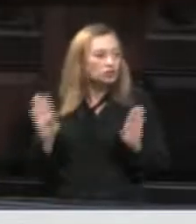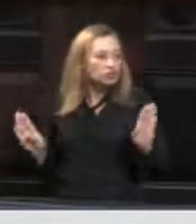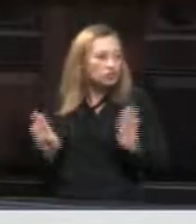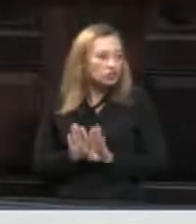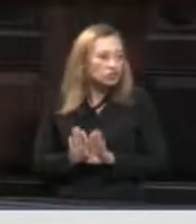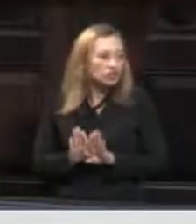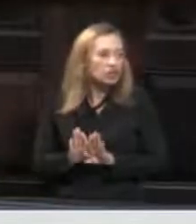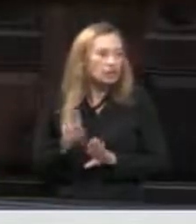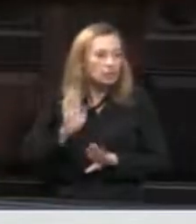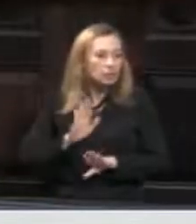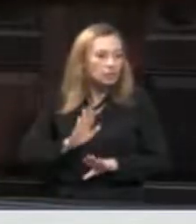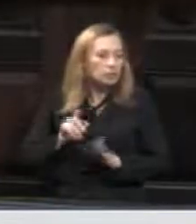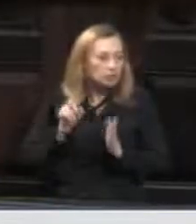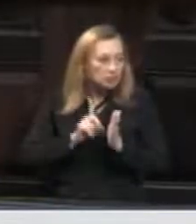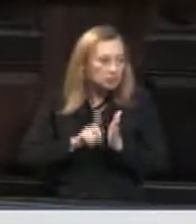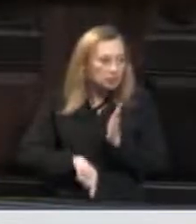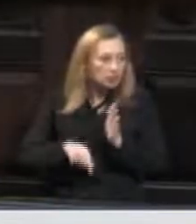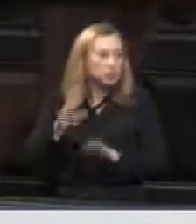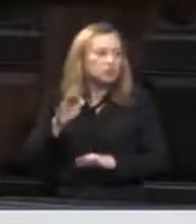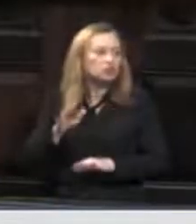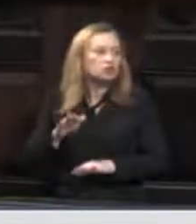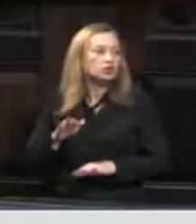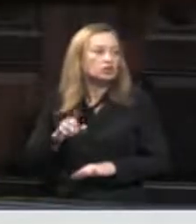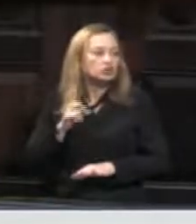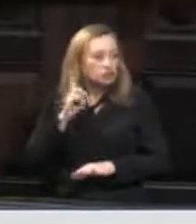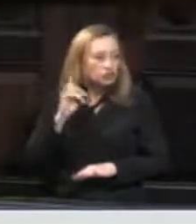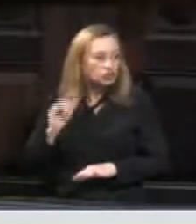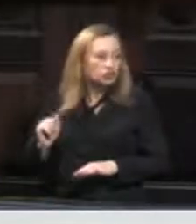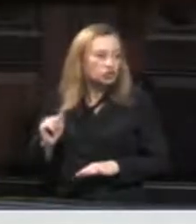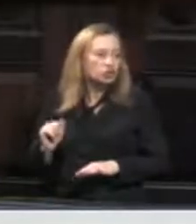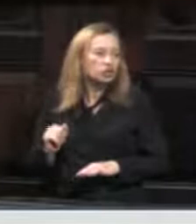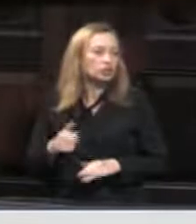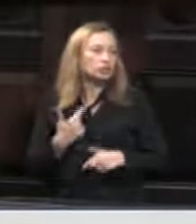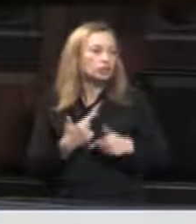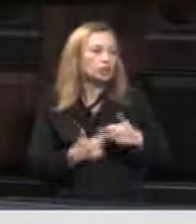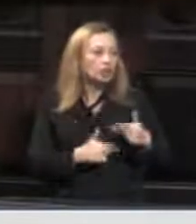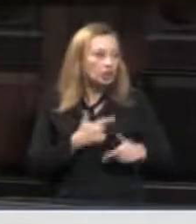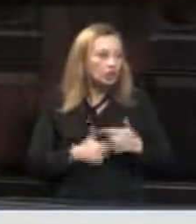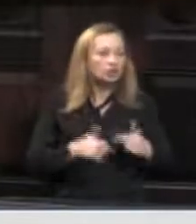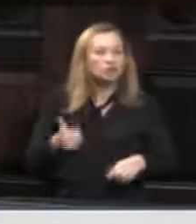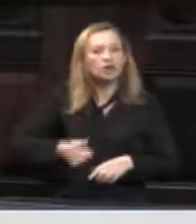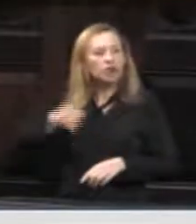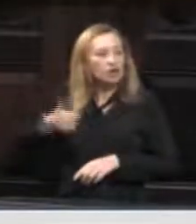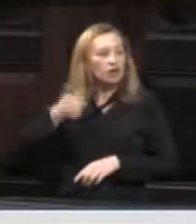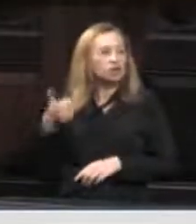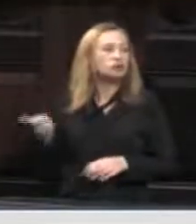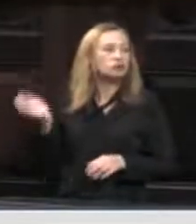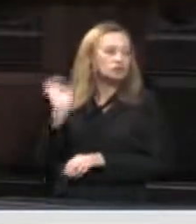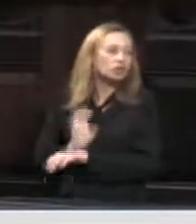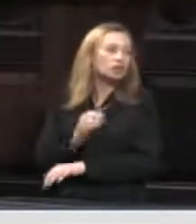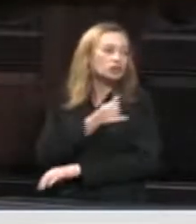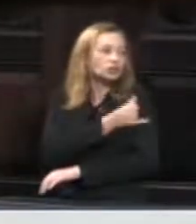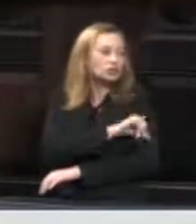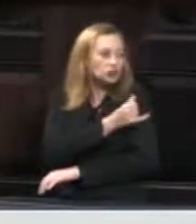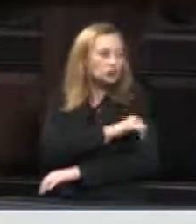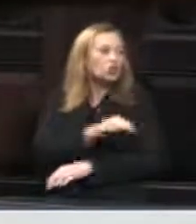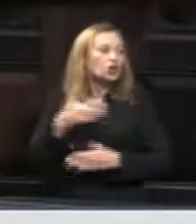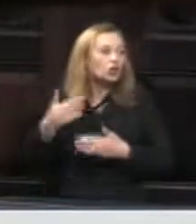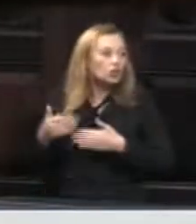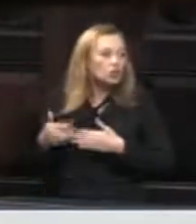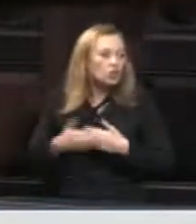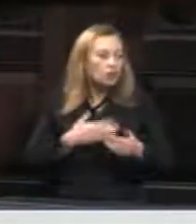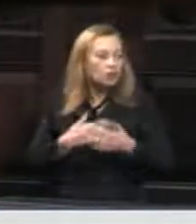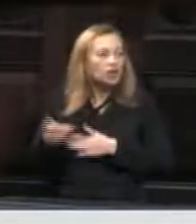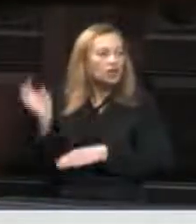um dia menos de luta e de salvaguarda da memória do Estado do nosso Rio de Janeiro. E qualquer Estado que pense um futuro,